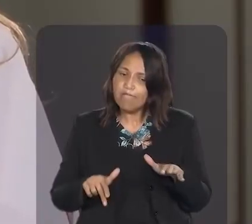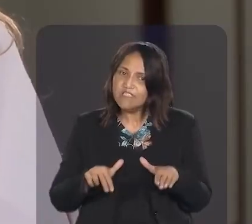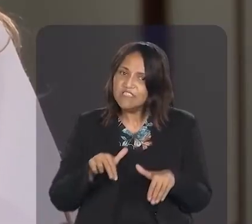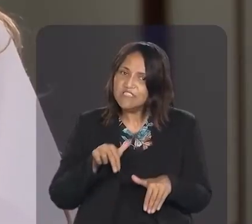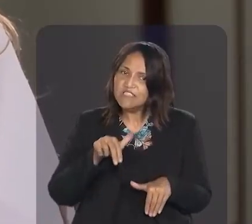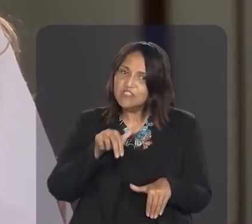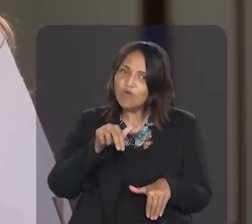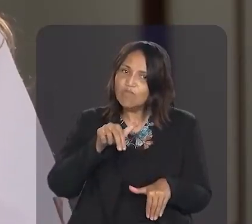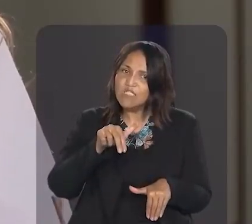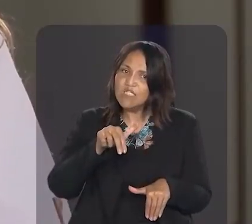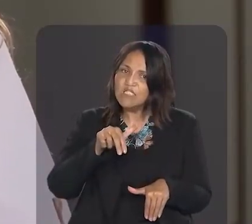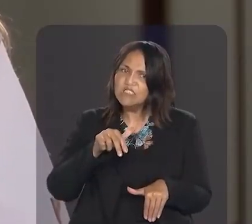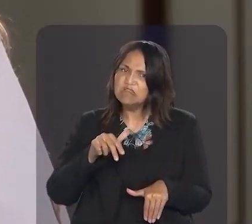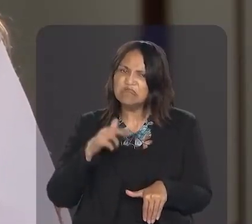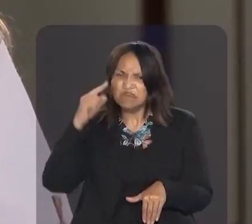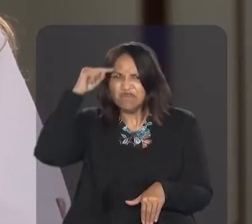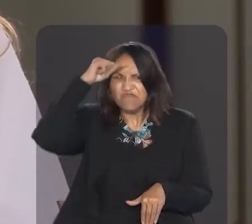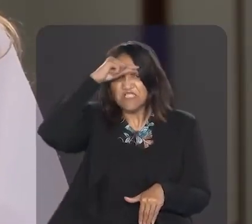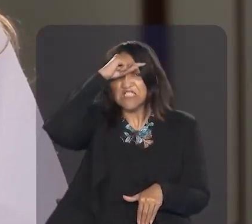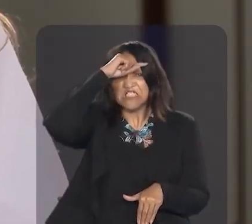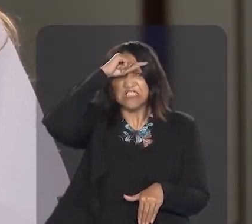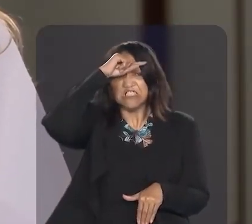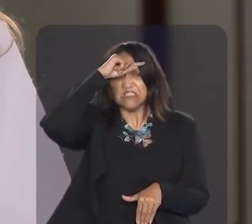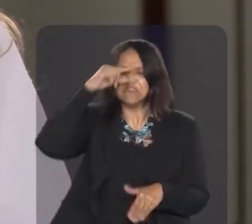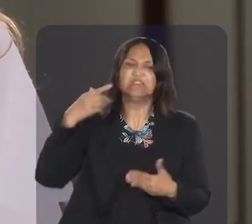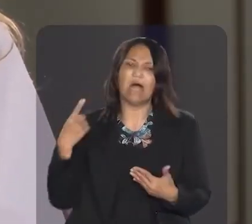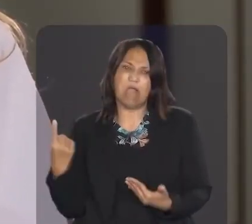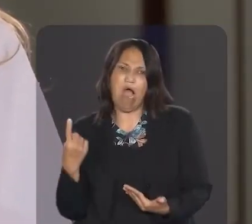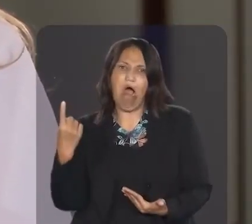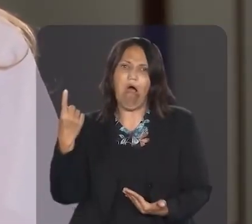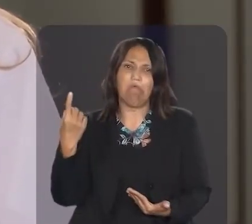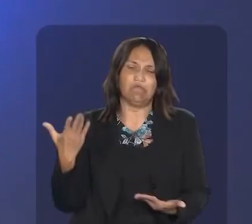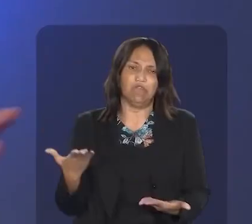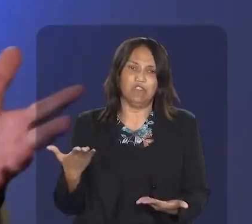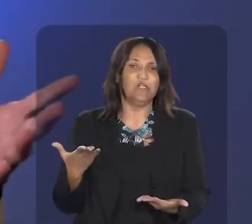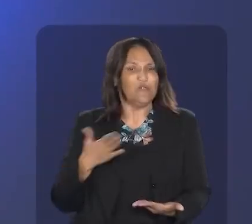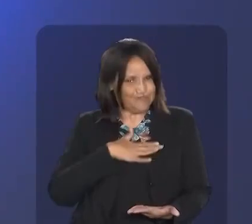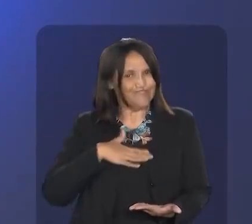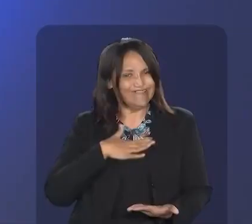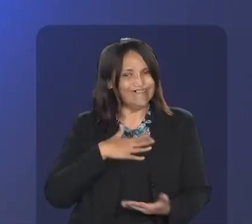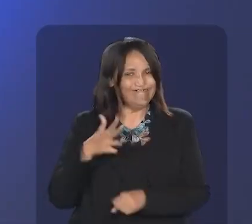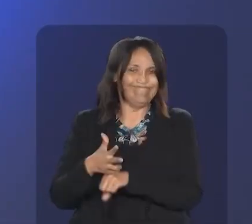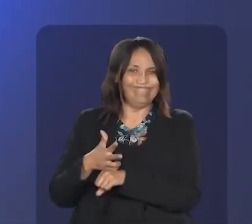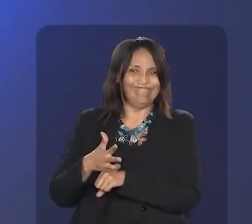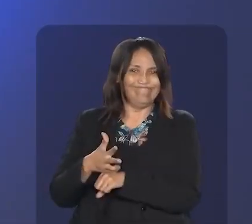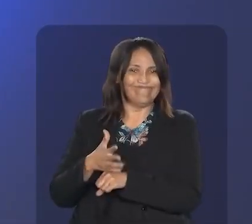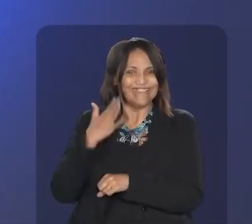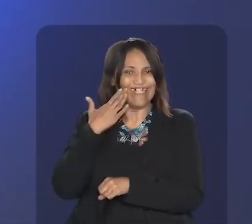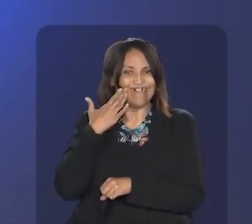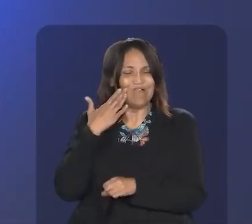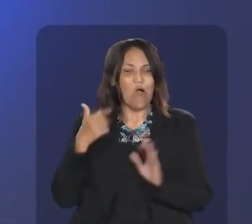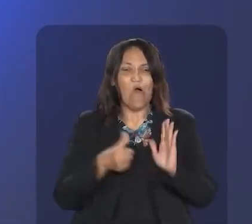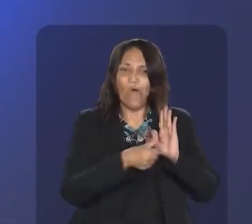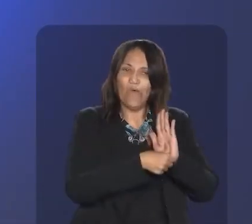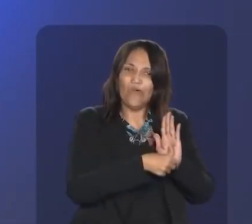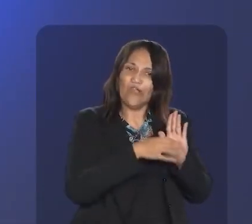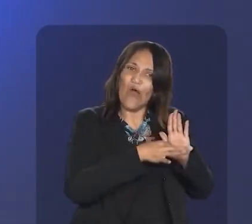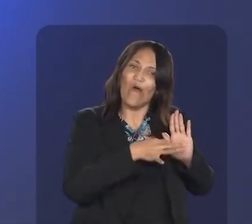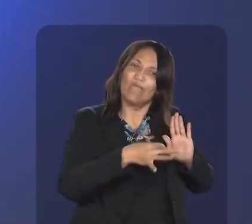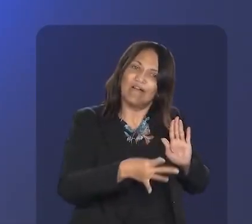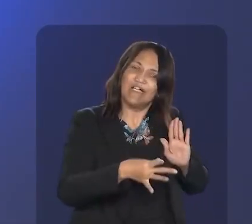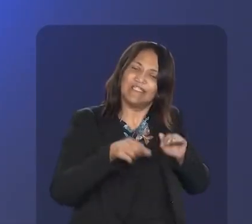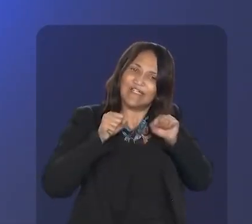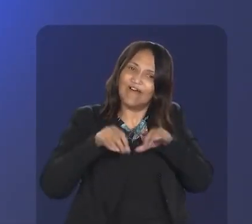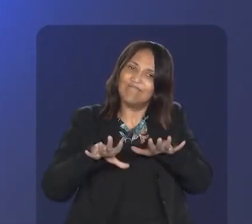escola que tem escada para subir, que tem degrau alto. E aí, gostou do vídeo? Então já sabe, né? Curte,